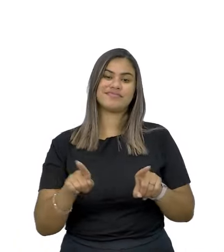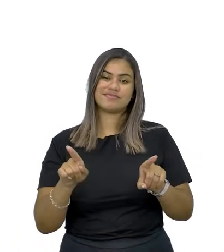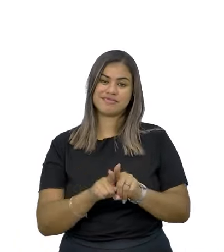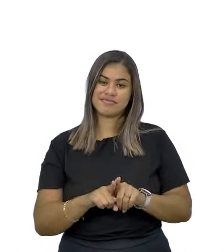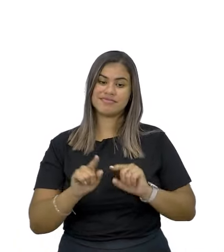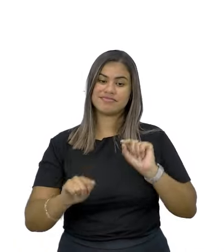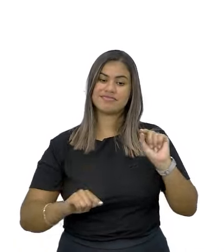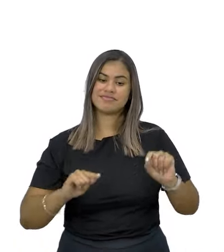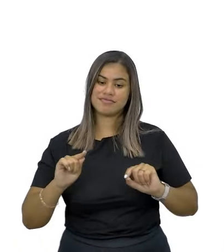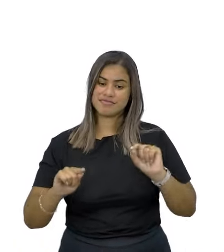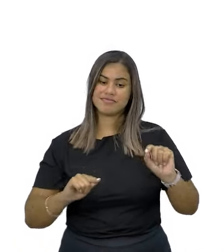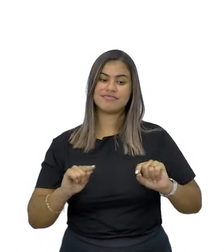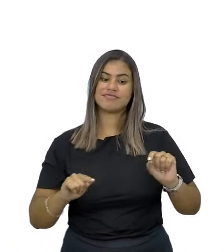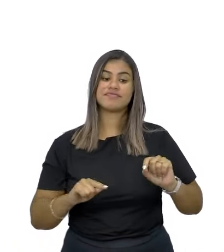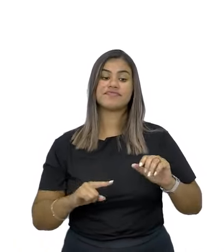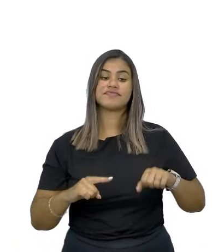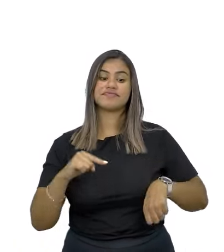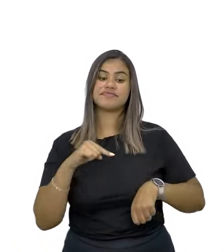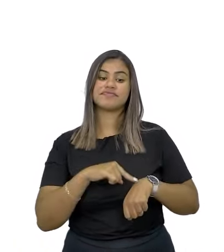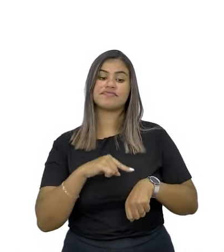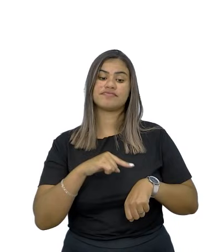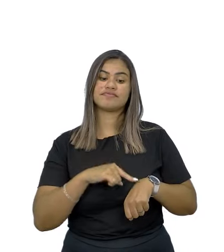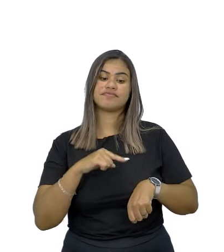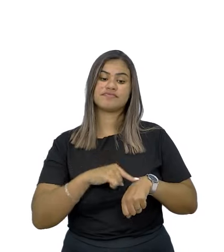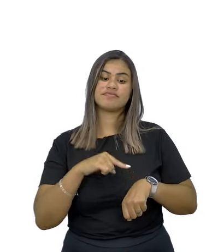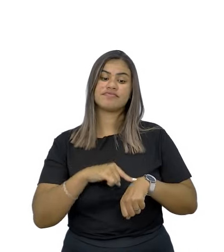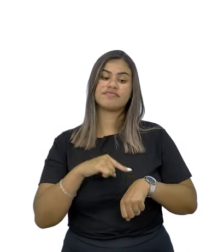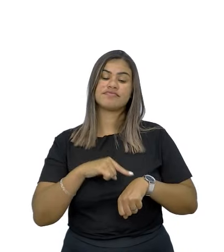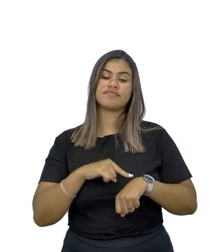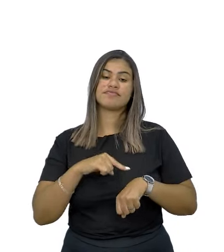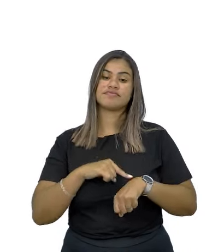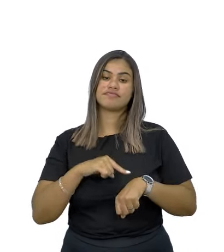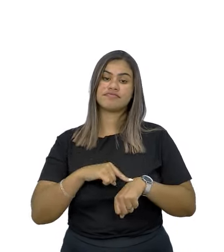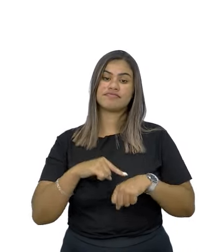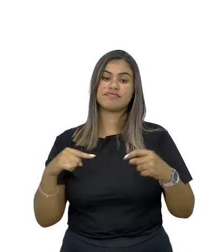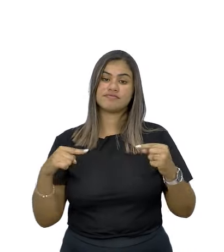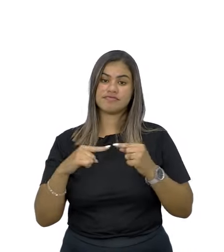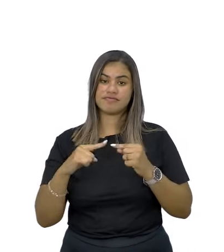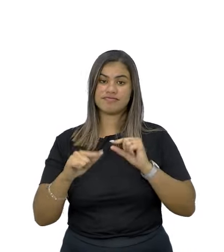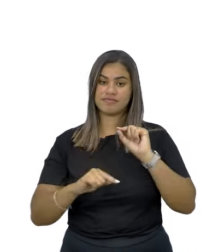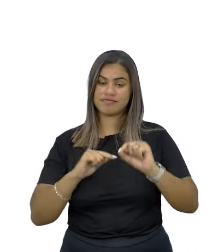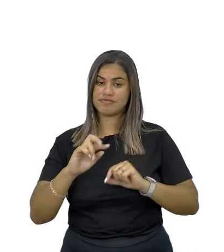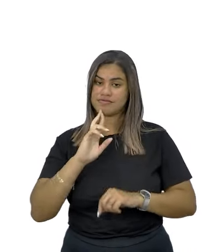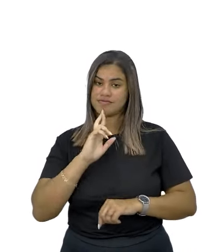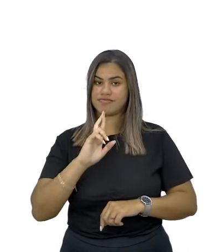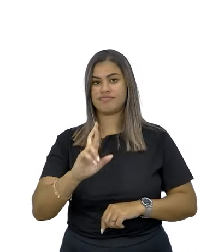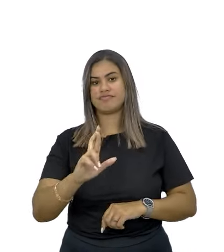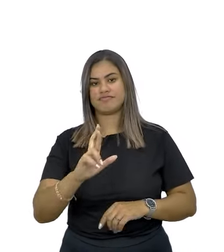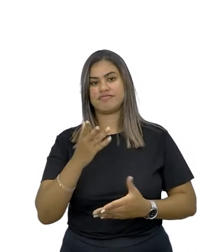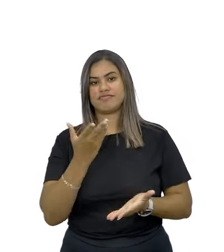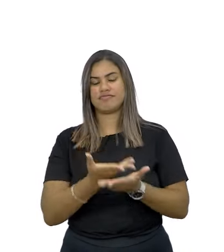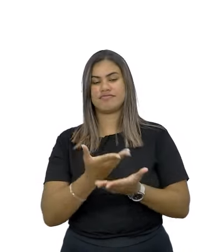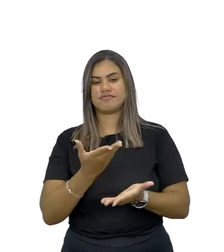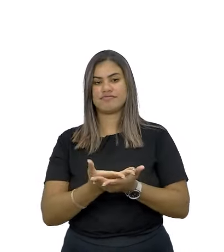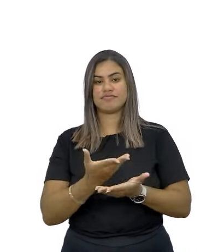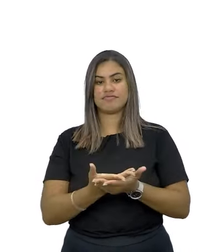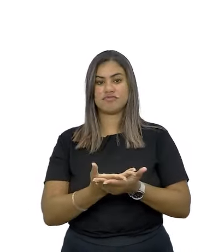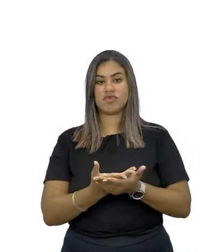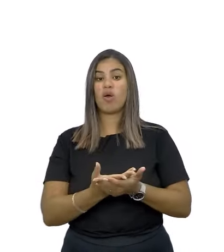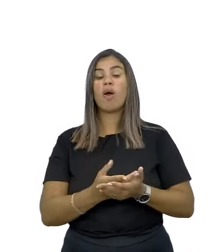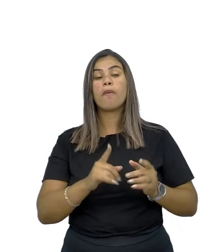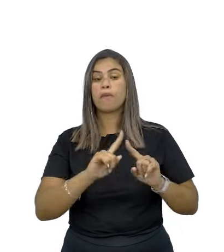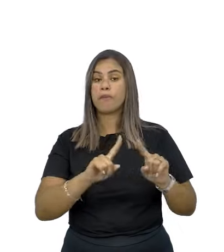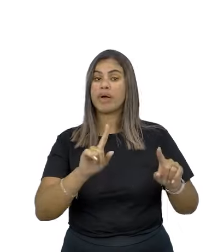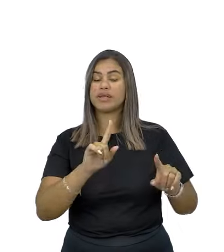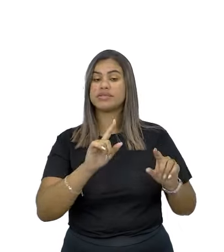se foi deixado um tempo para sistematizar as resoluções no final da aula, né? Com ou